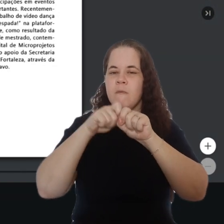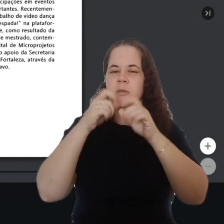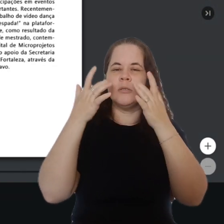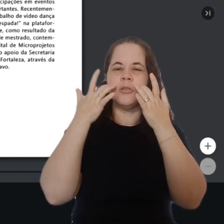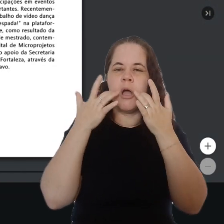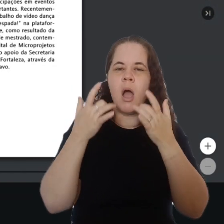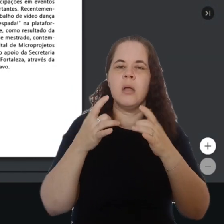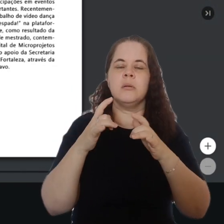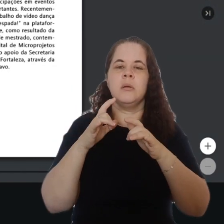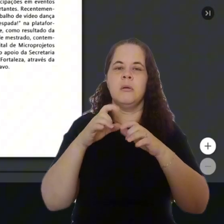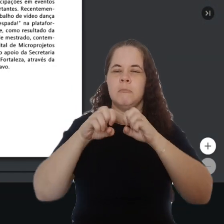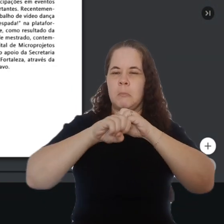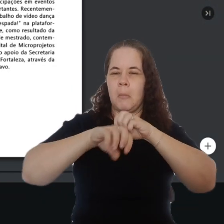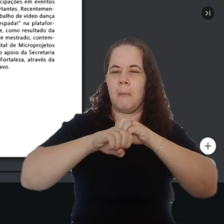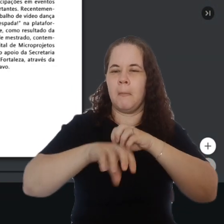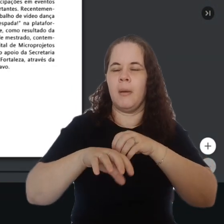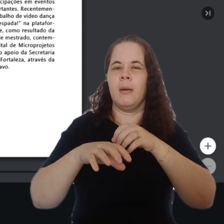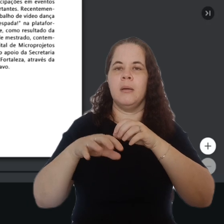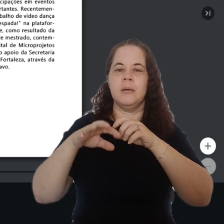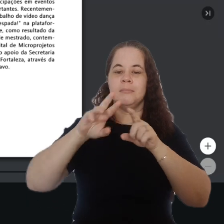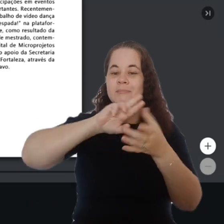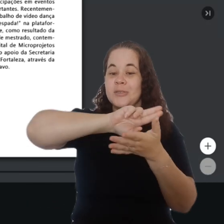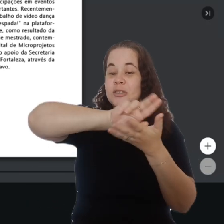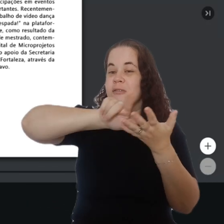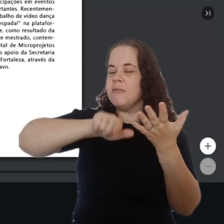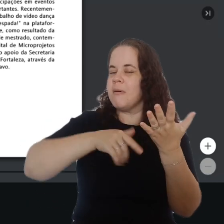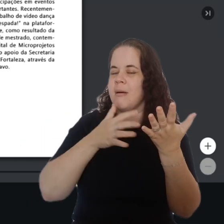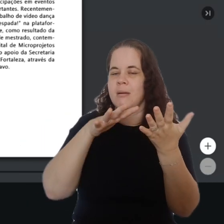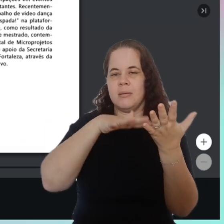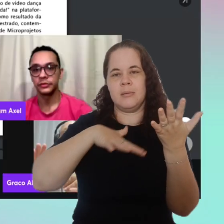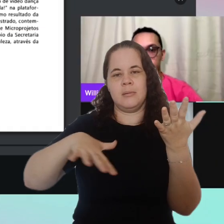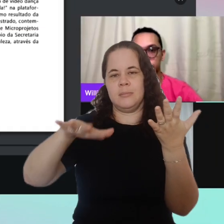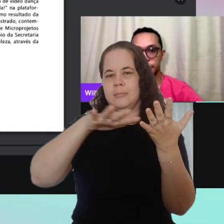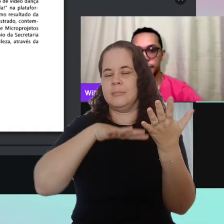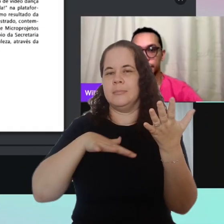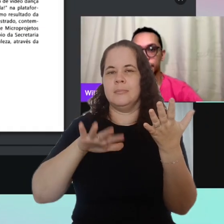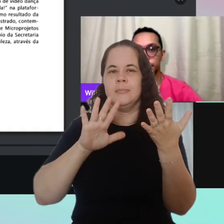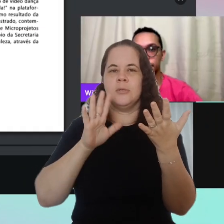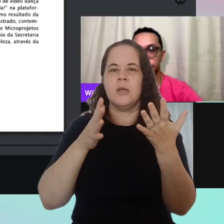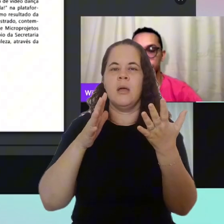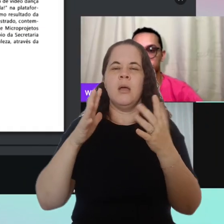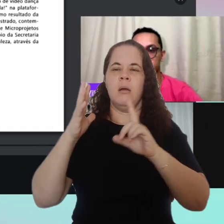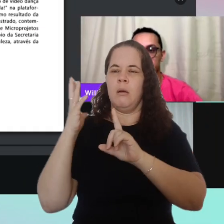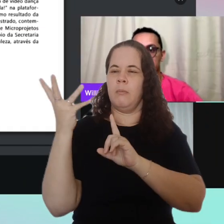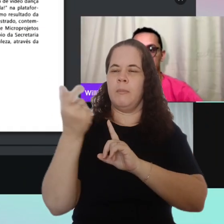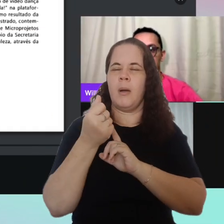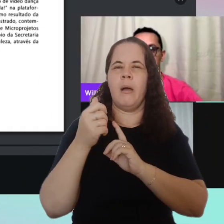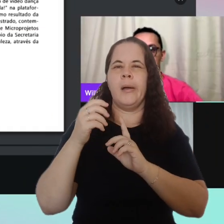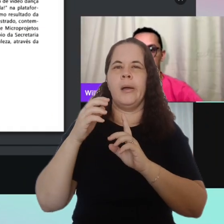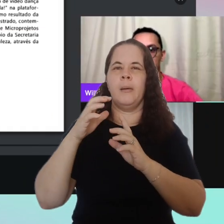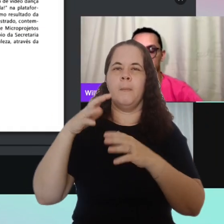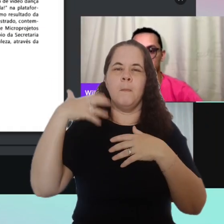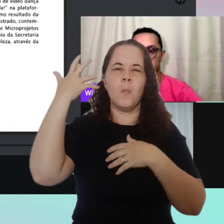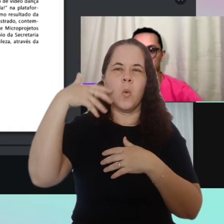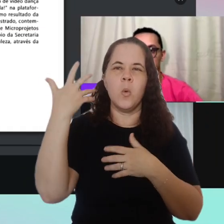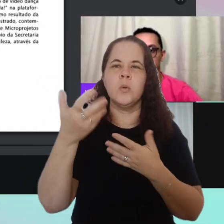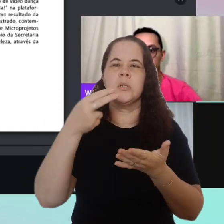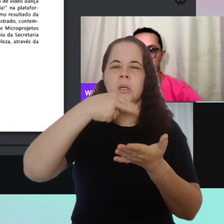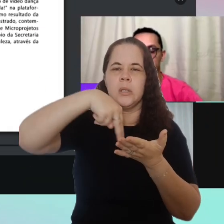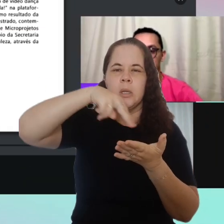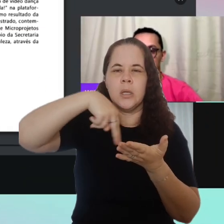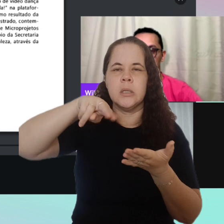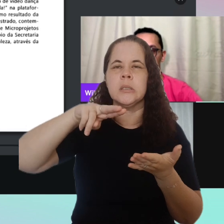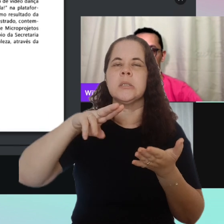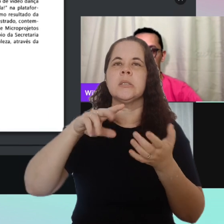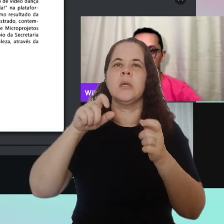e trabalha em diversos setores de linguagens, trabalha com festivais de dança, com festivais de música, com